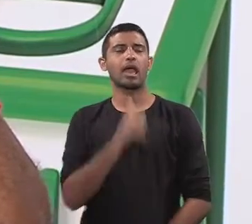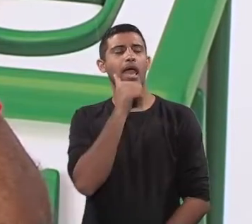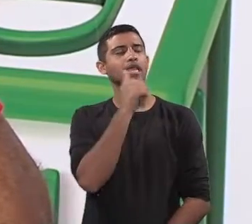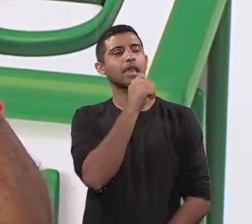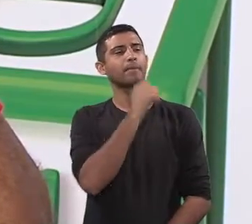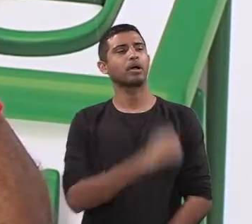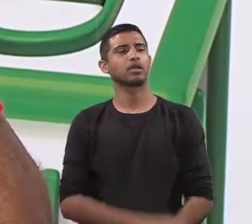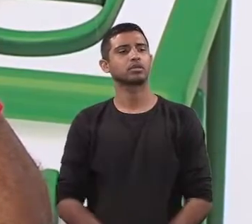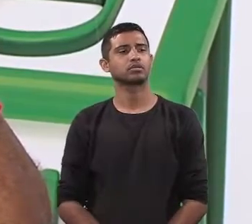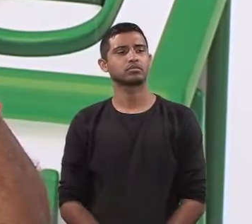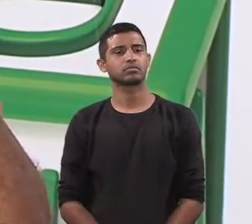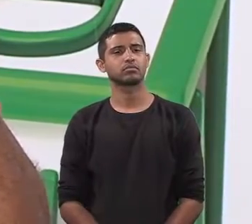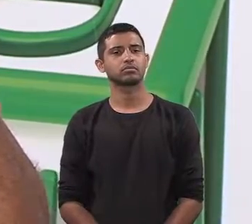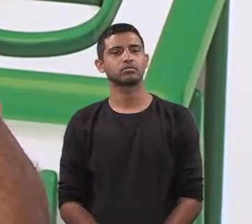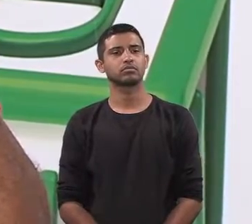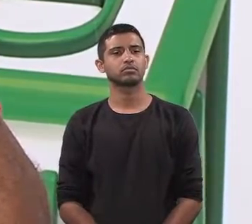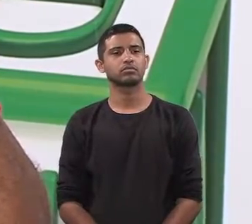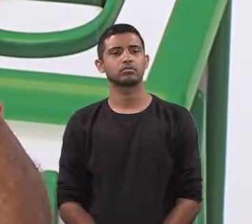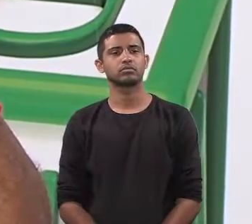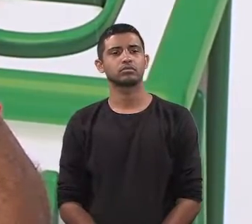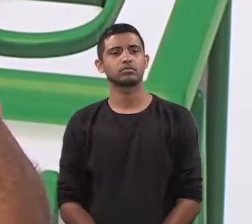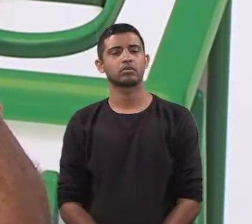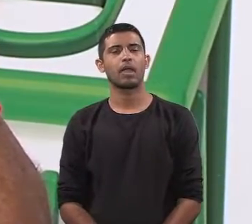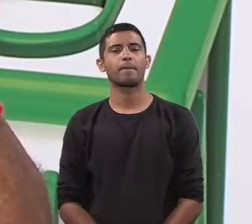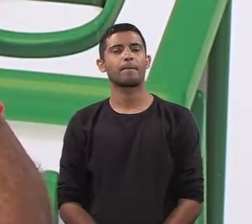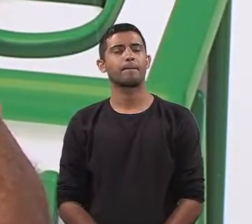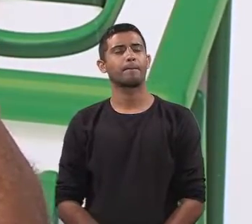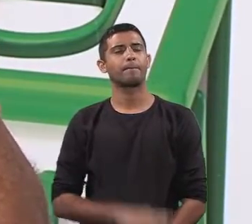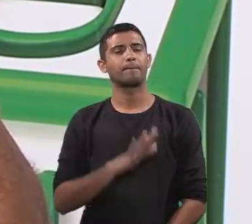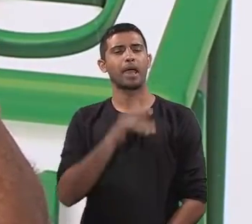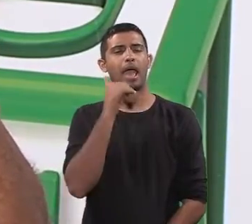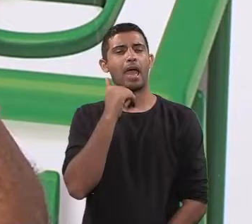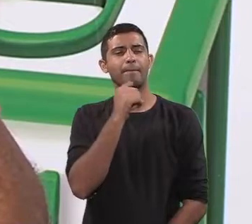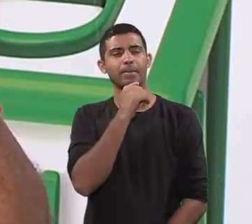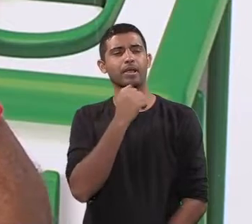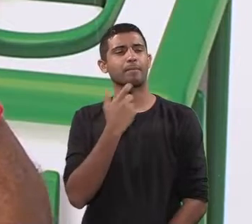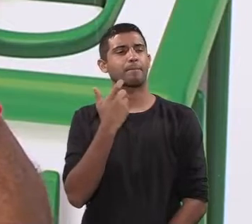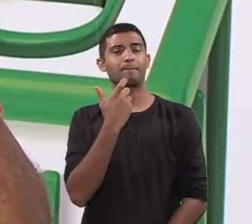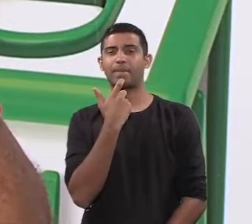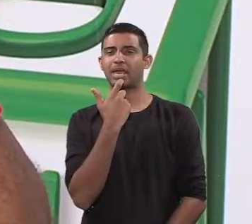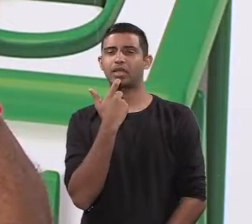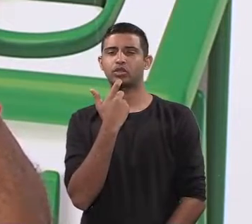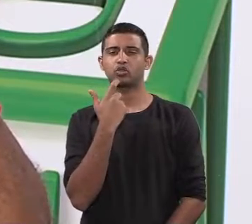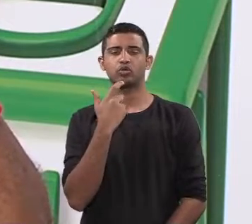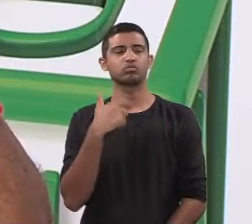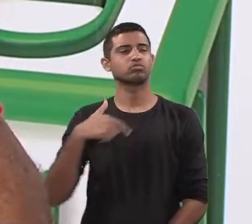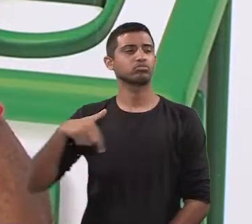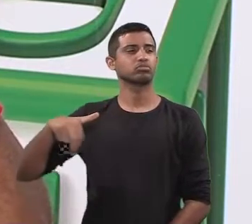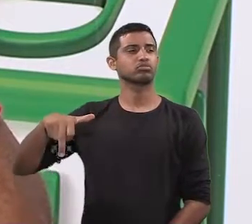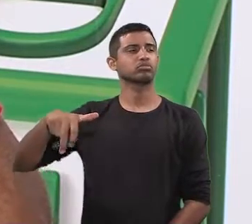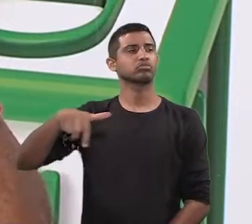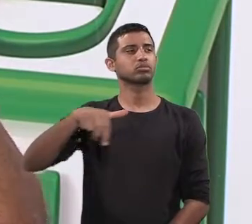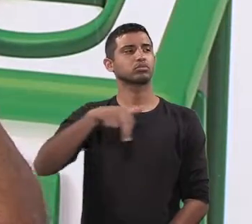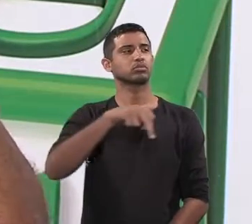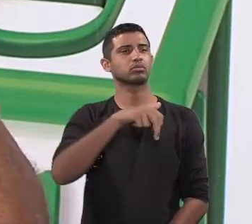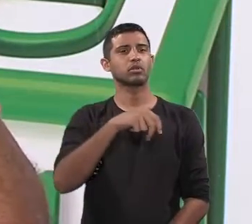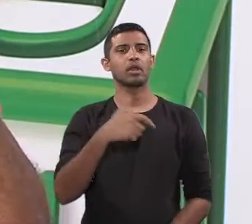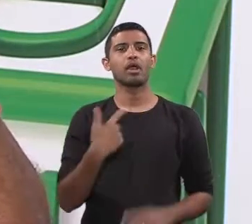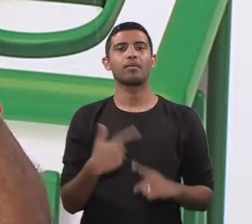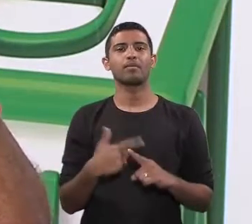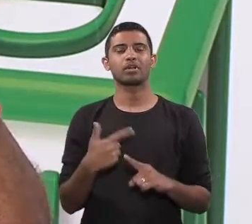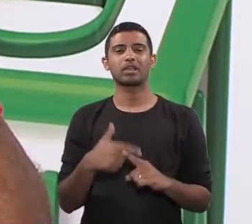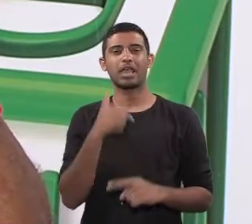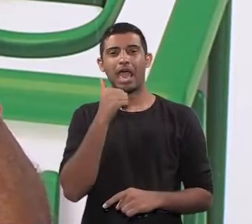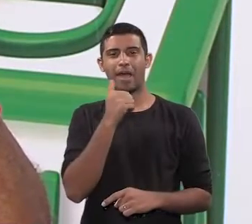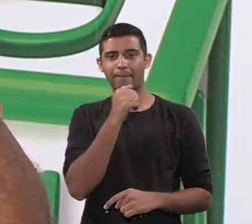ela na escola e ficava na redondeza da escola. E a gente começou a observar aquilo. Ela não tinha dinheiro de volta